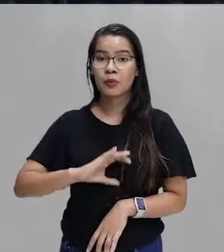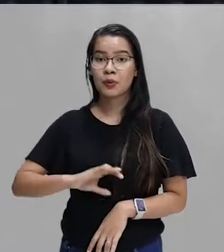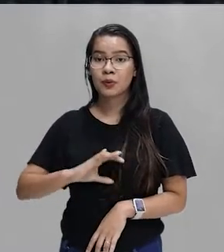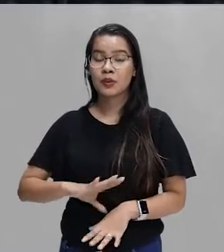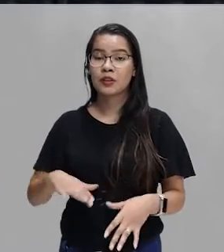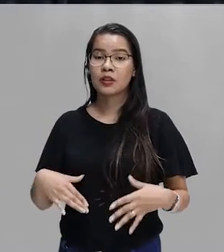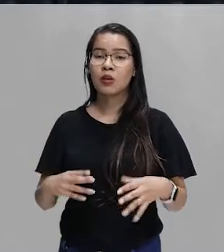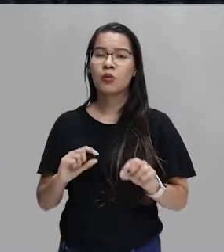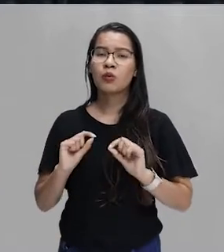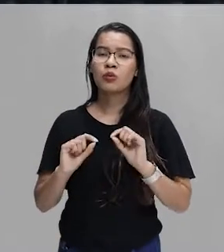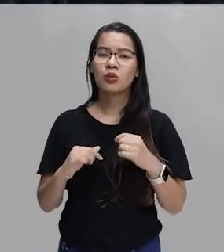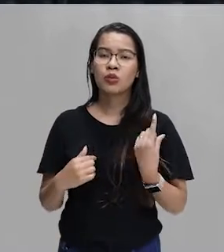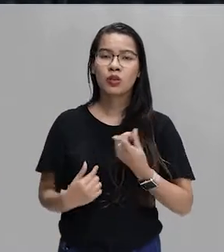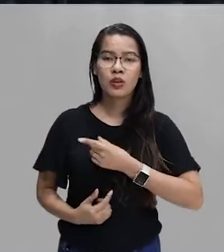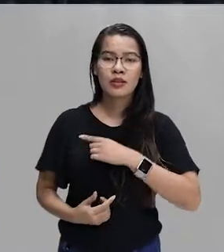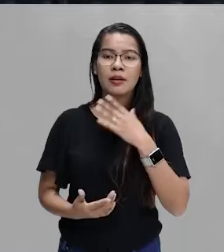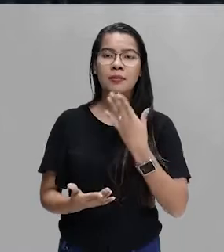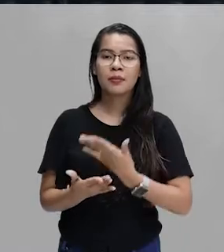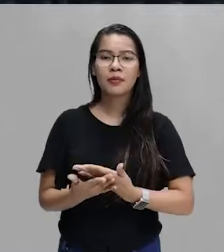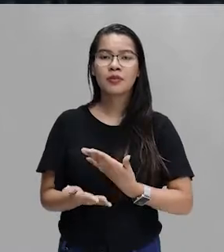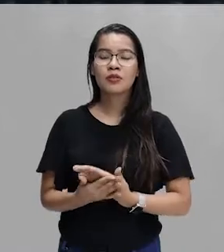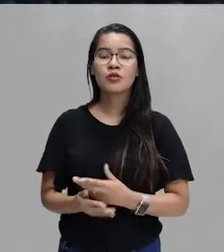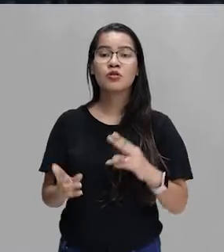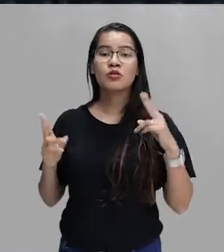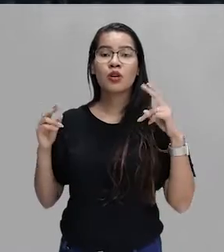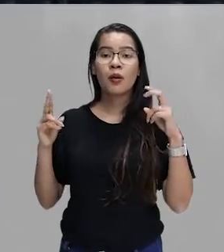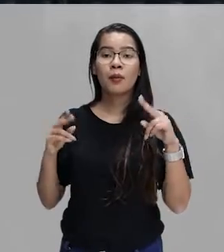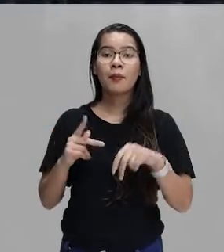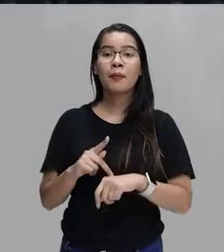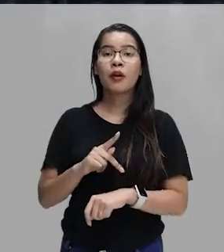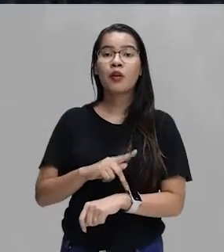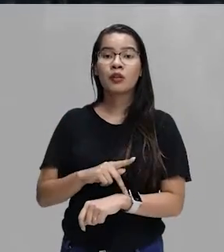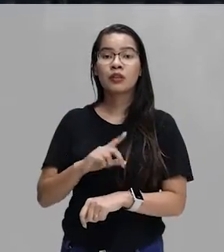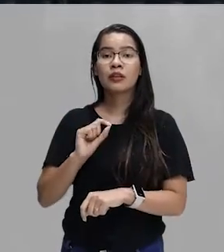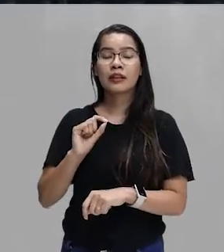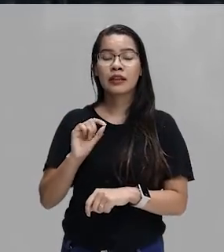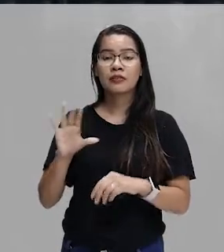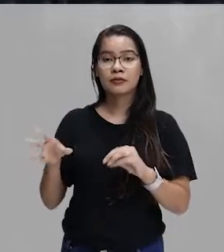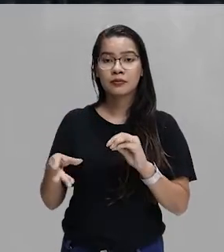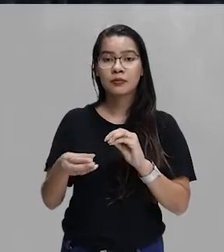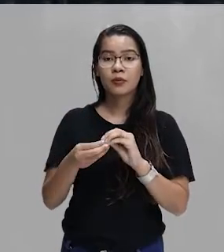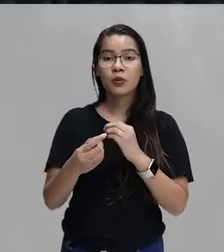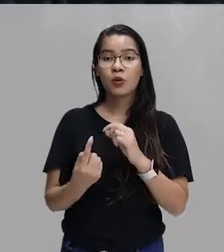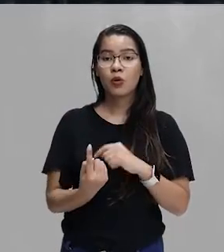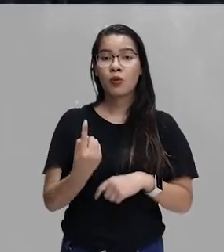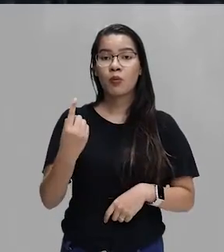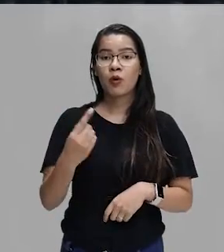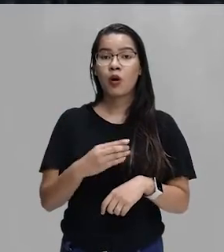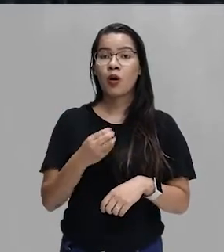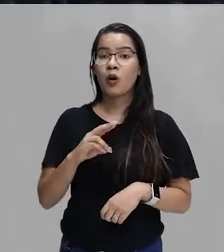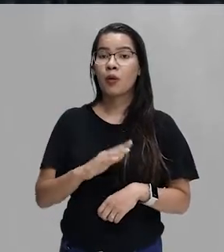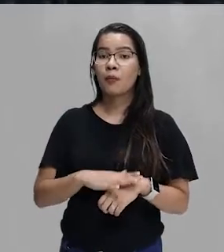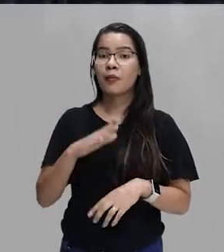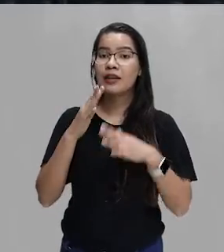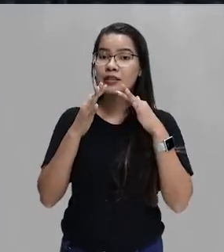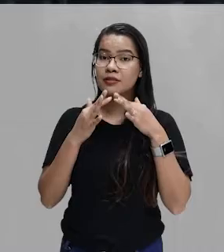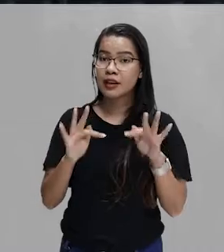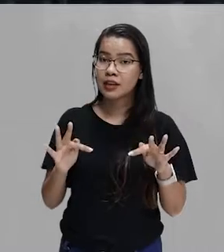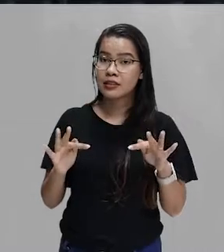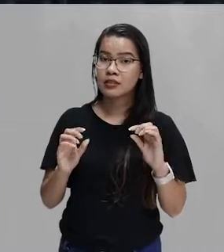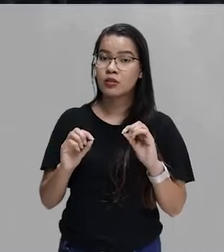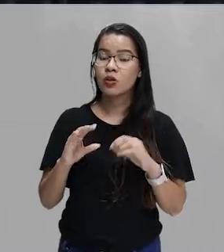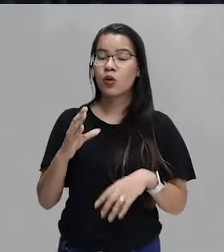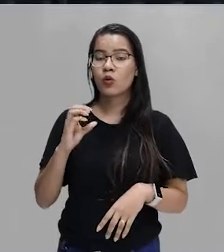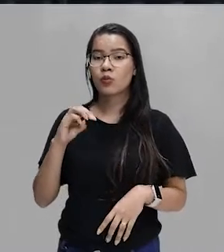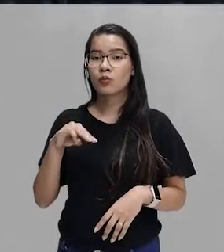uma ou mais orações. Na verdade, período é formado por uma ou mais orações. Composto pode ser por